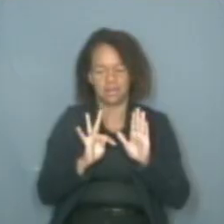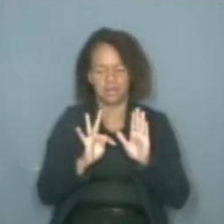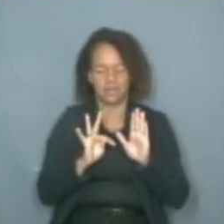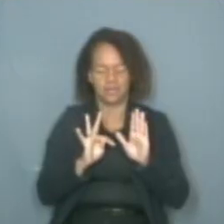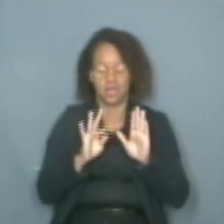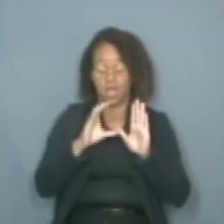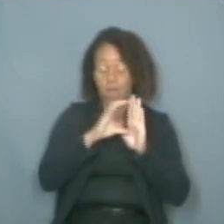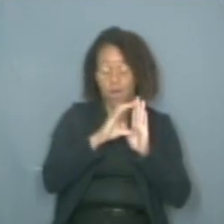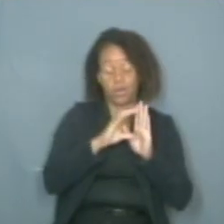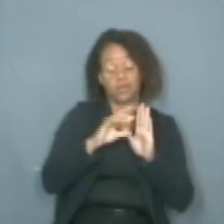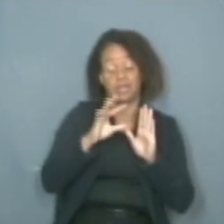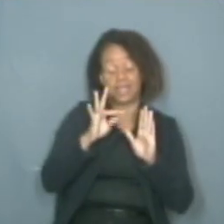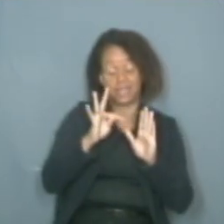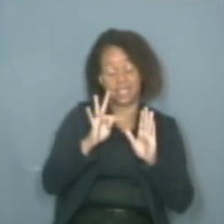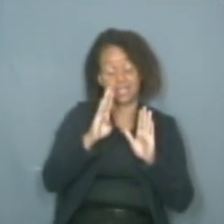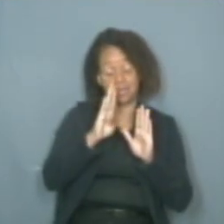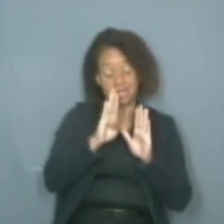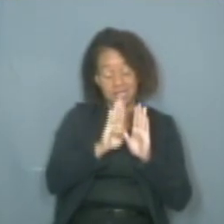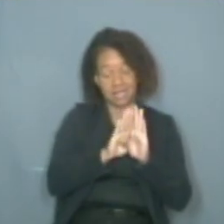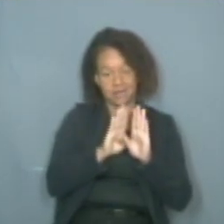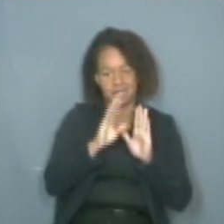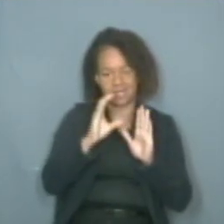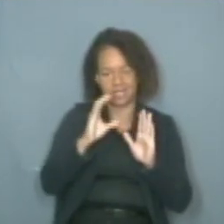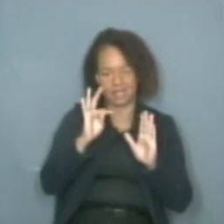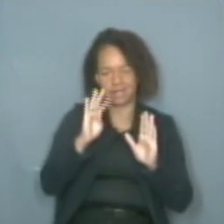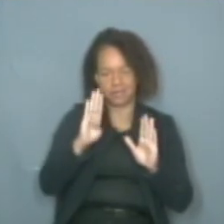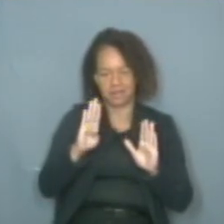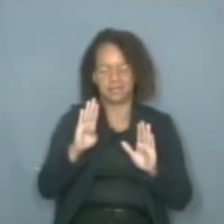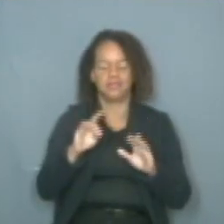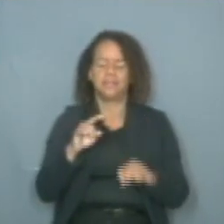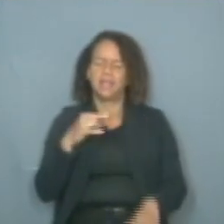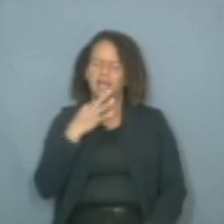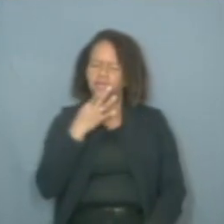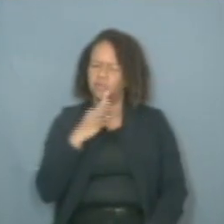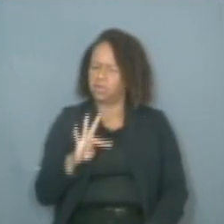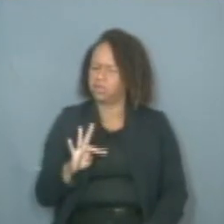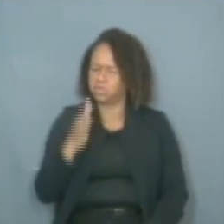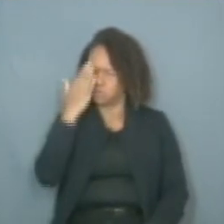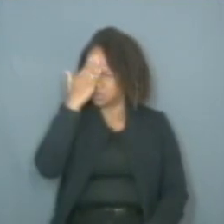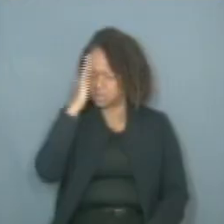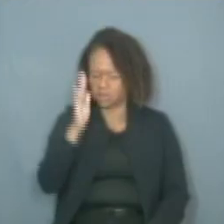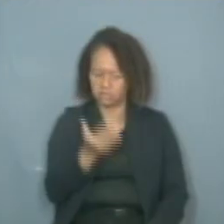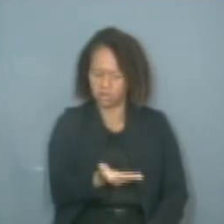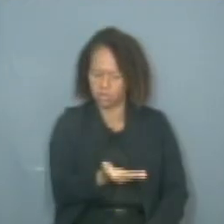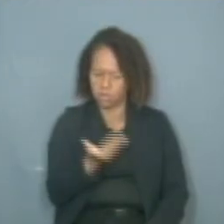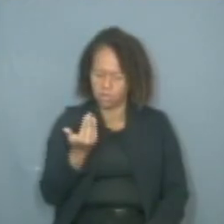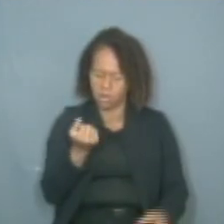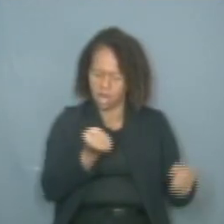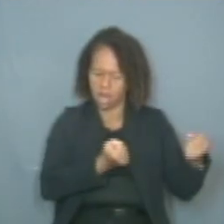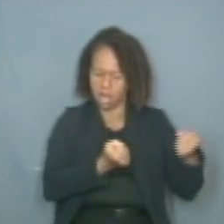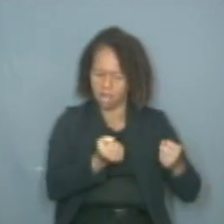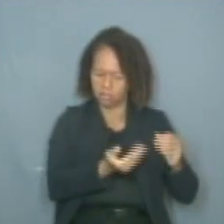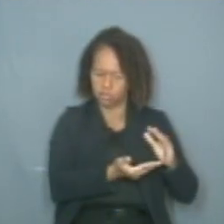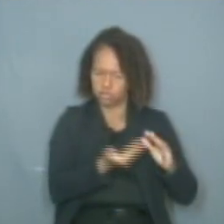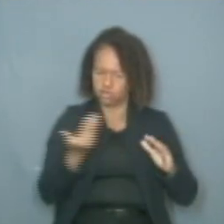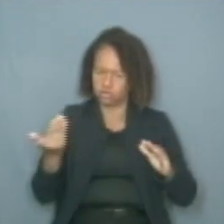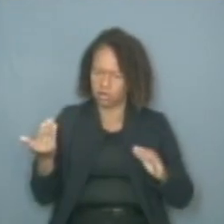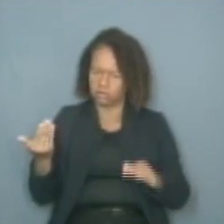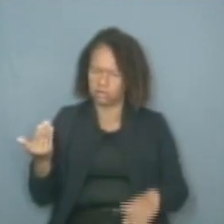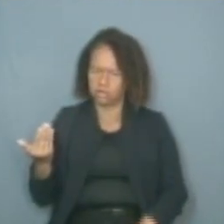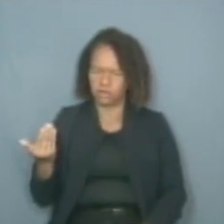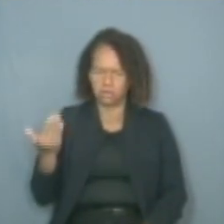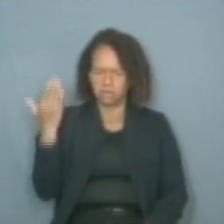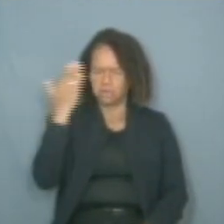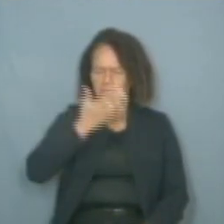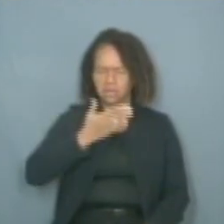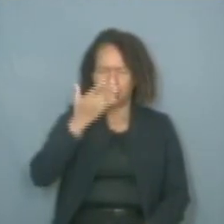que também desconheço que a pessoa tem um carro removido e não tem